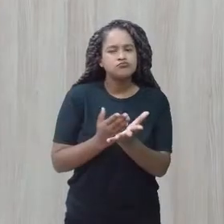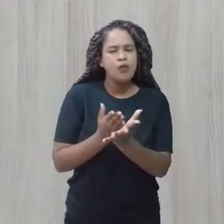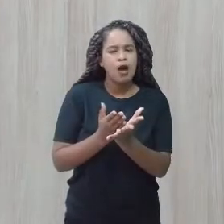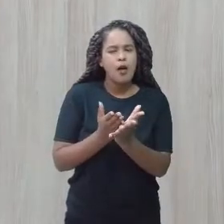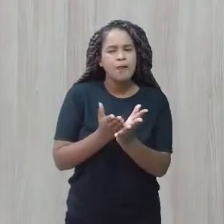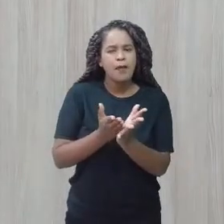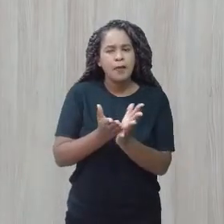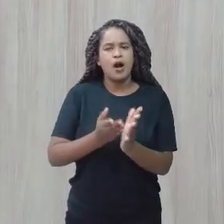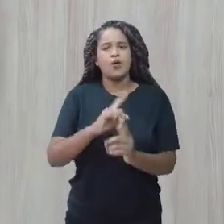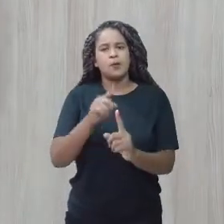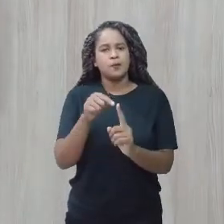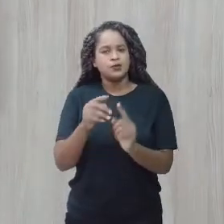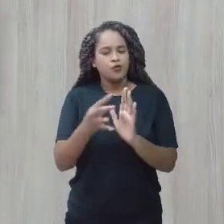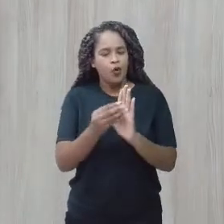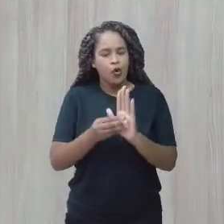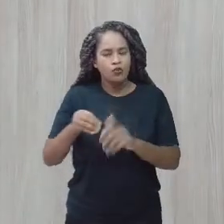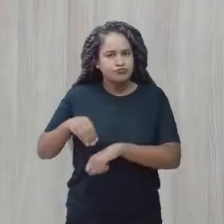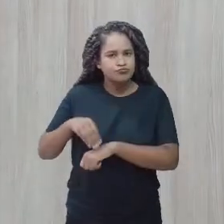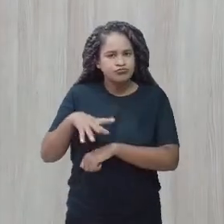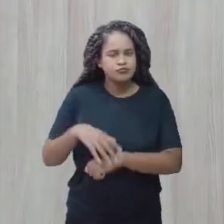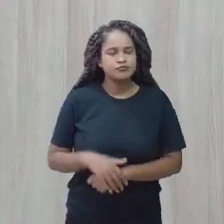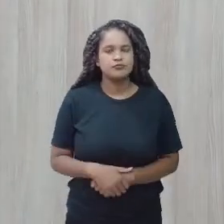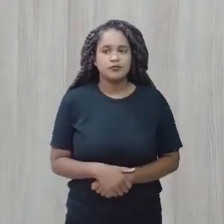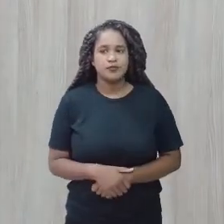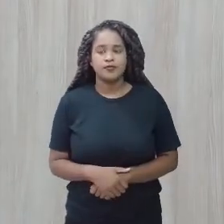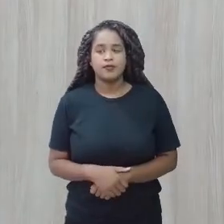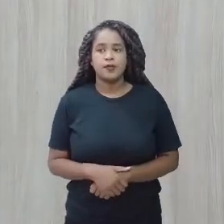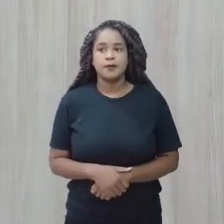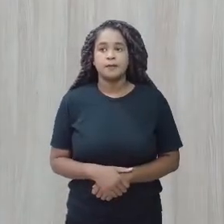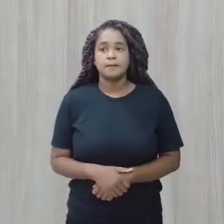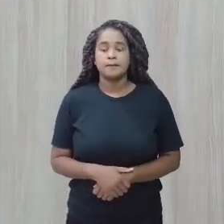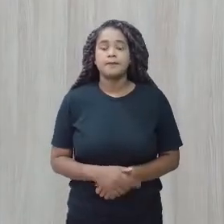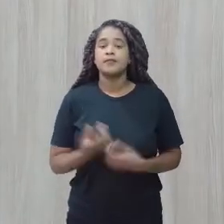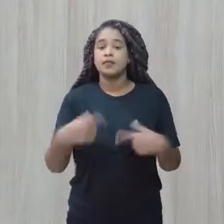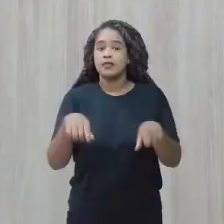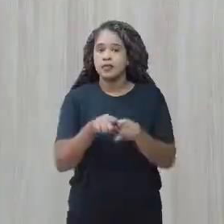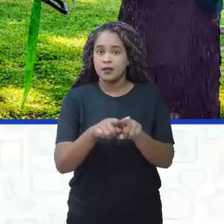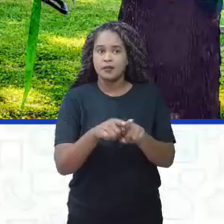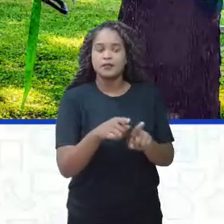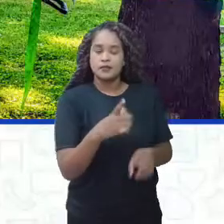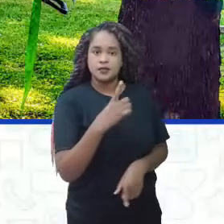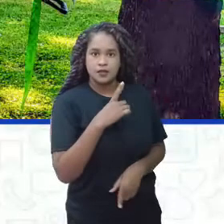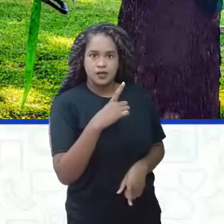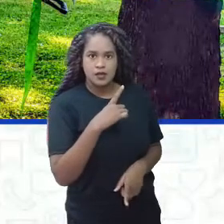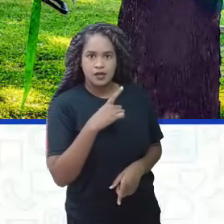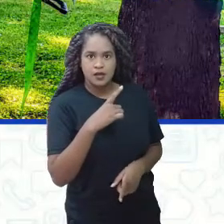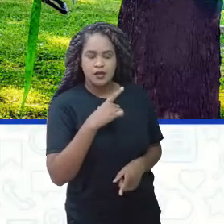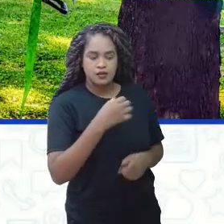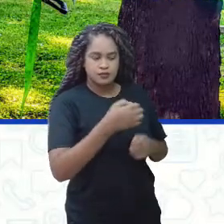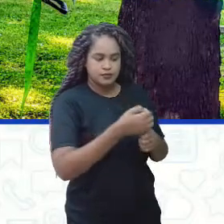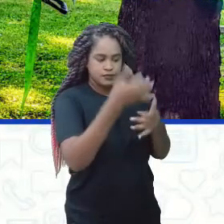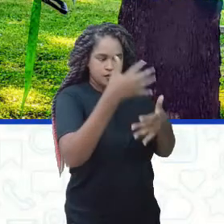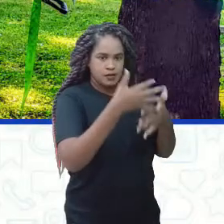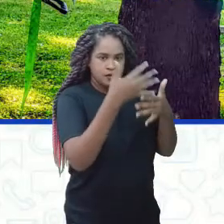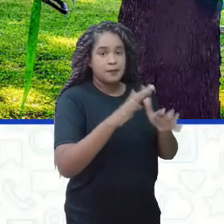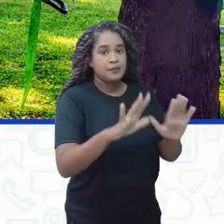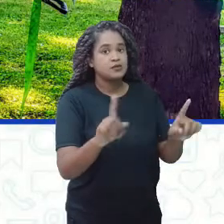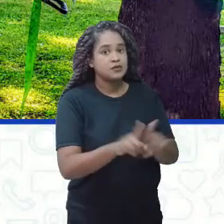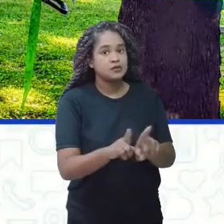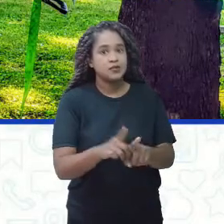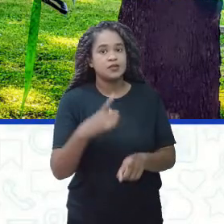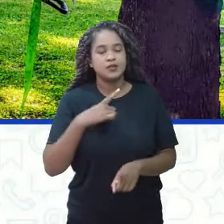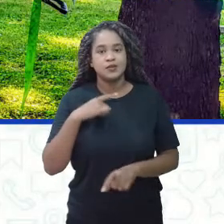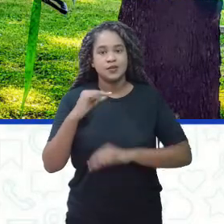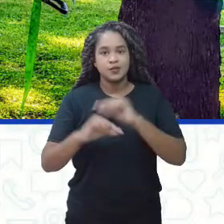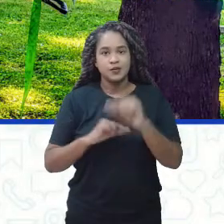ali para poder falar sobre o conteúdo com vocês. E aí, além do chat, a gente tem esse QR Code. Aqui é tudo no